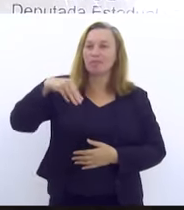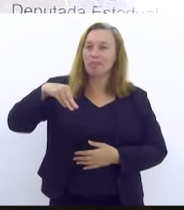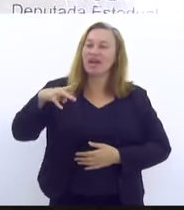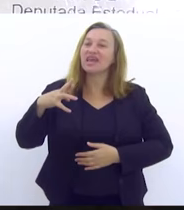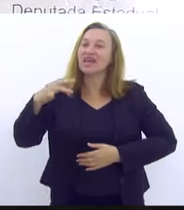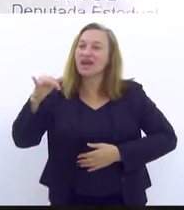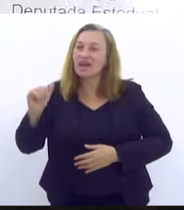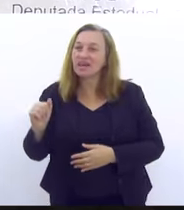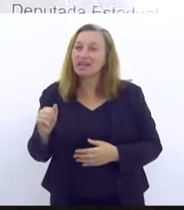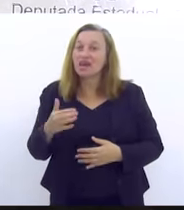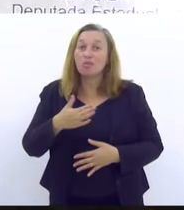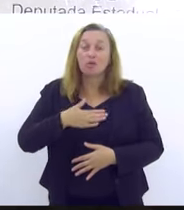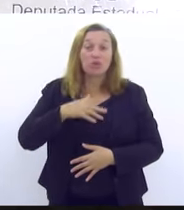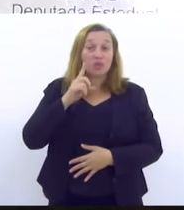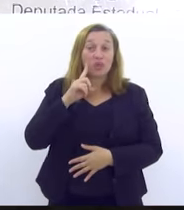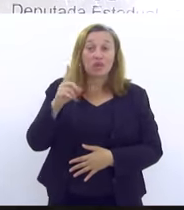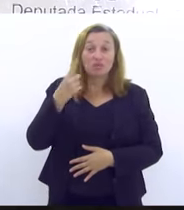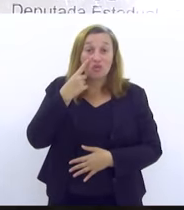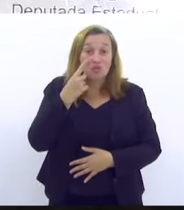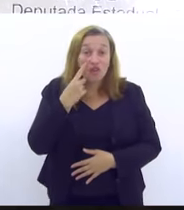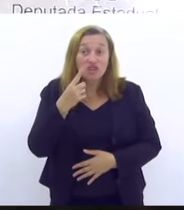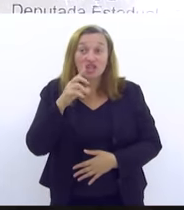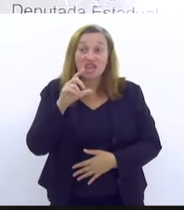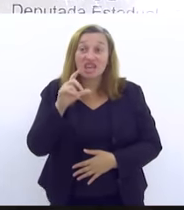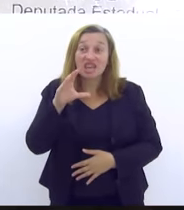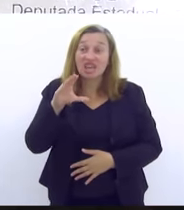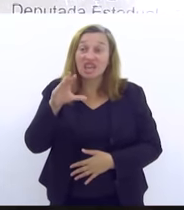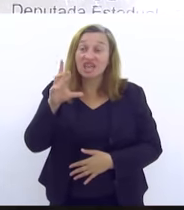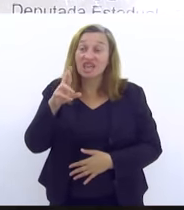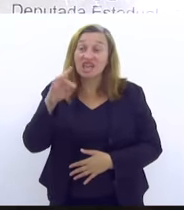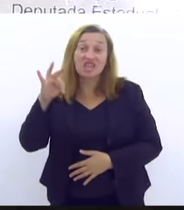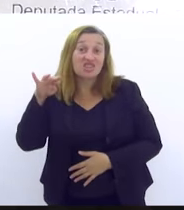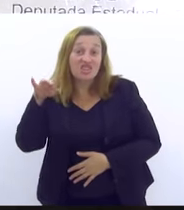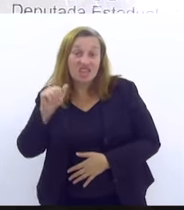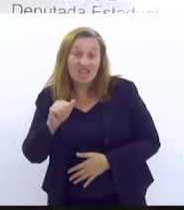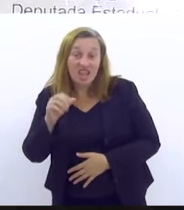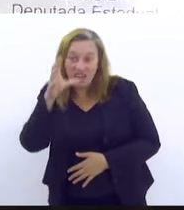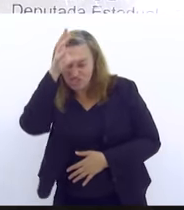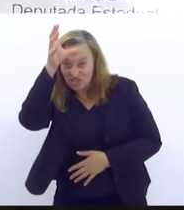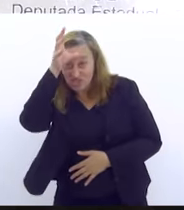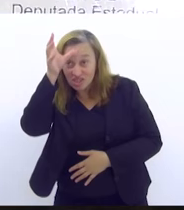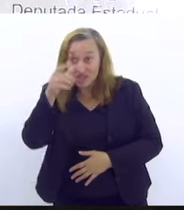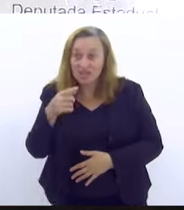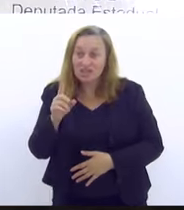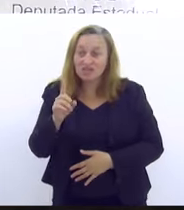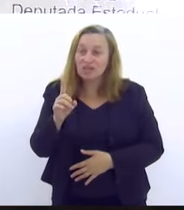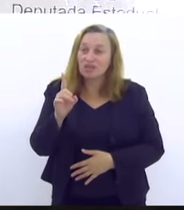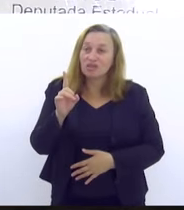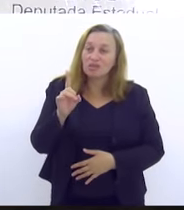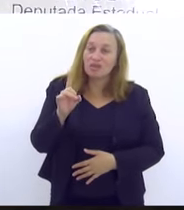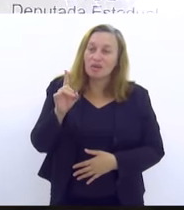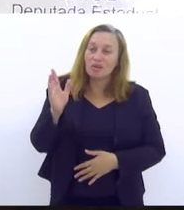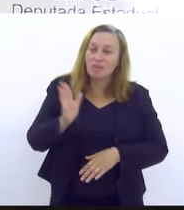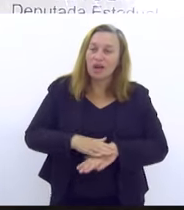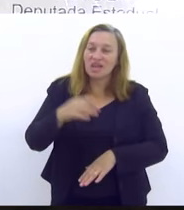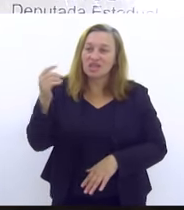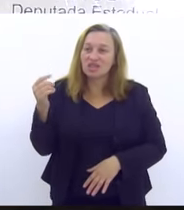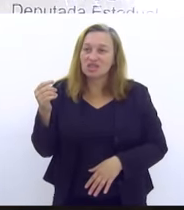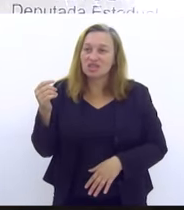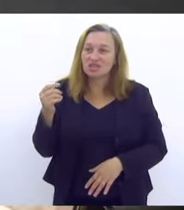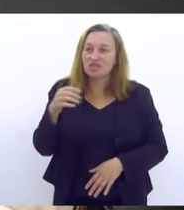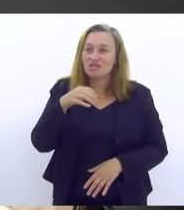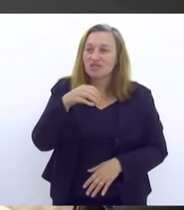Mariana. Meu Deus, eu olho aqui. A tia Cristina, gente, a Cristina, ela só não é mais antiga do que o rascunho da